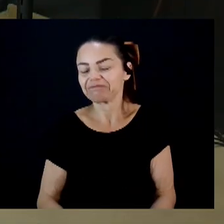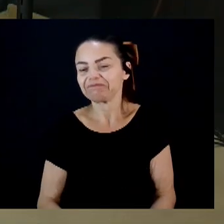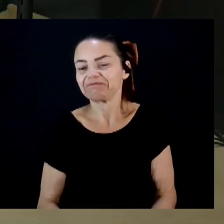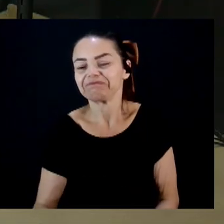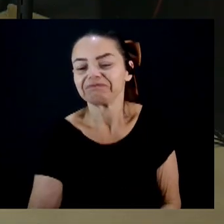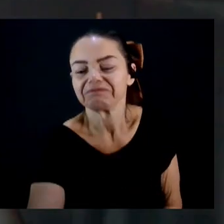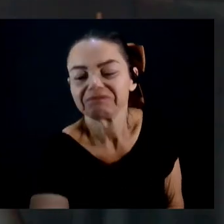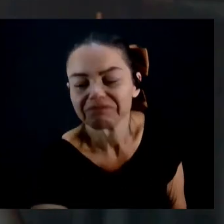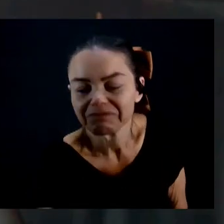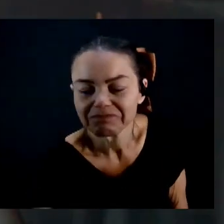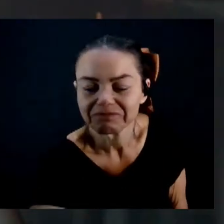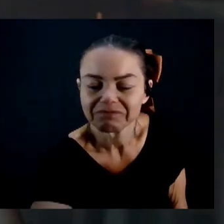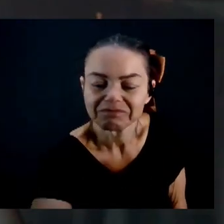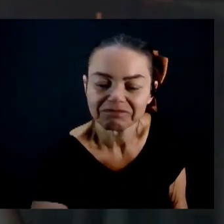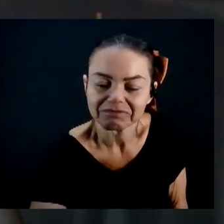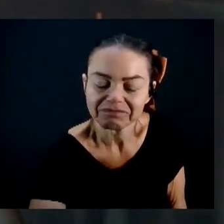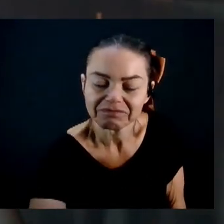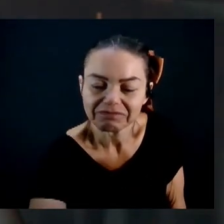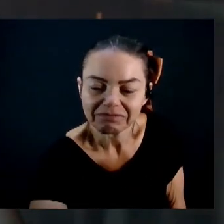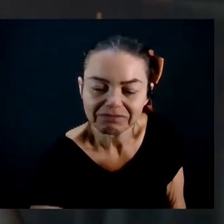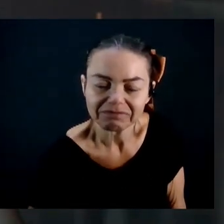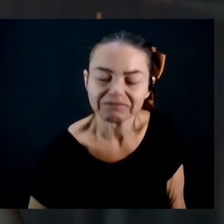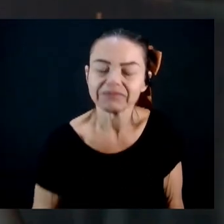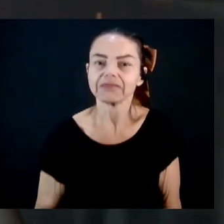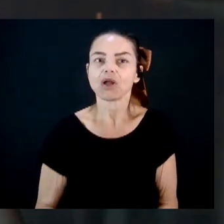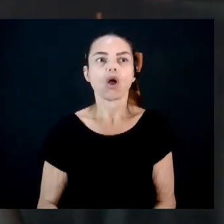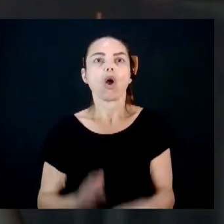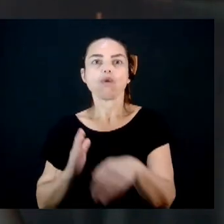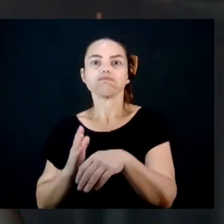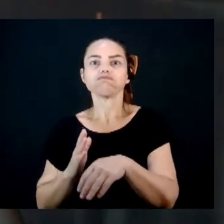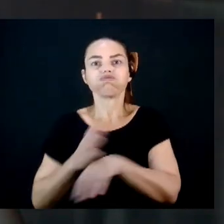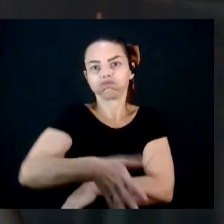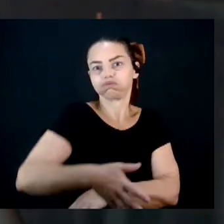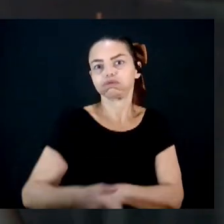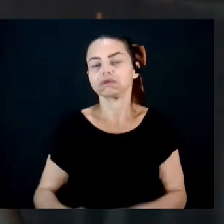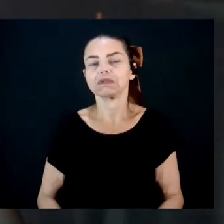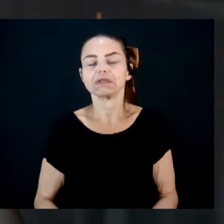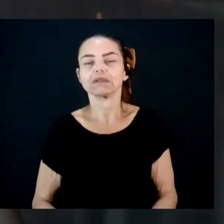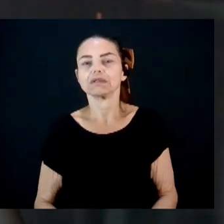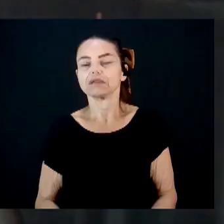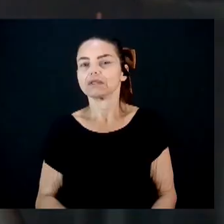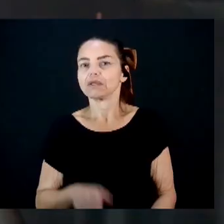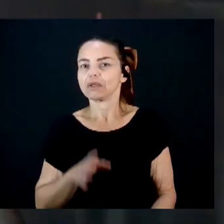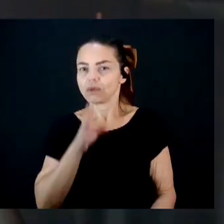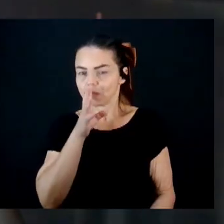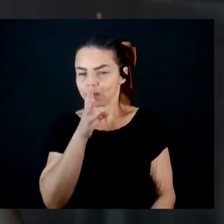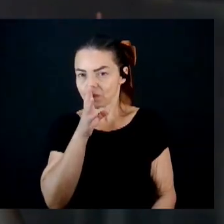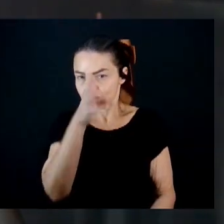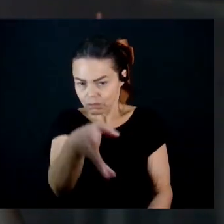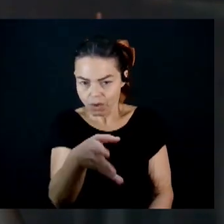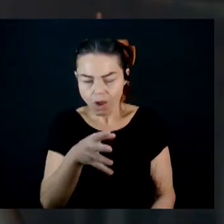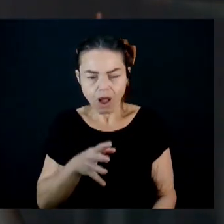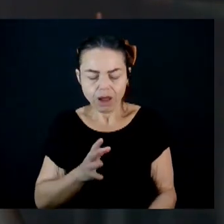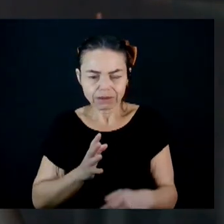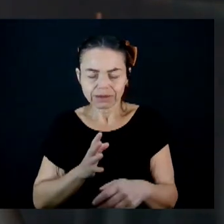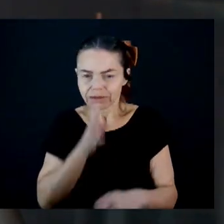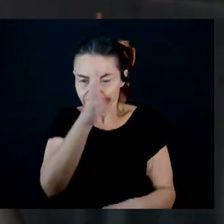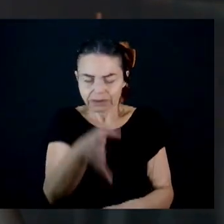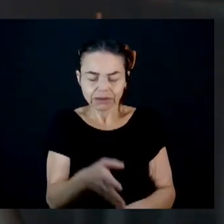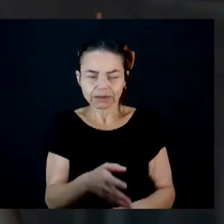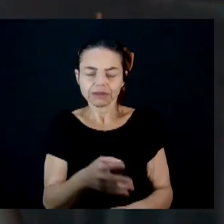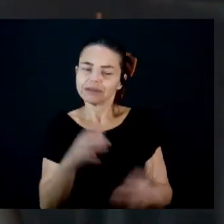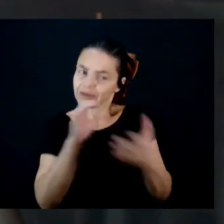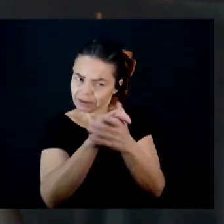de intimidade, a gente vai estar falando de invasão. Tá. O que é um casamento? Duas pessoas que olharam uma para a outra e falaram, vamos ficar